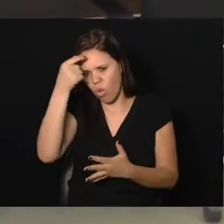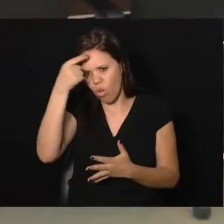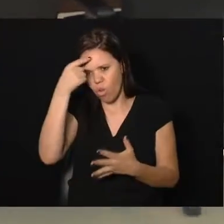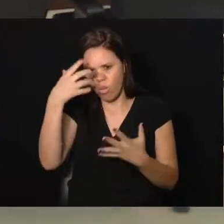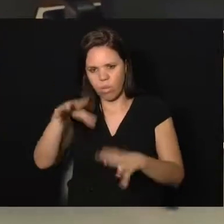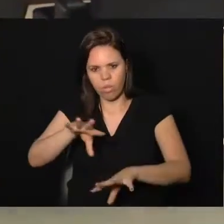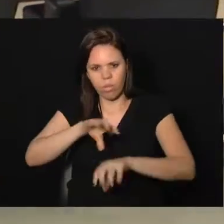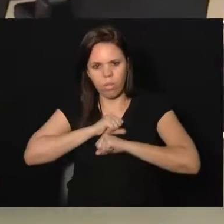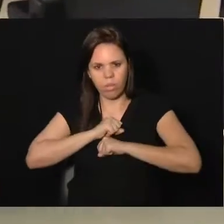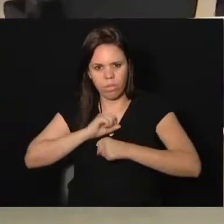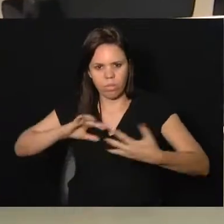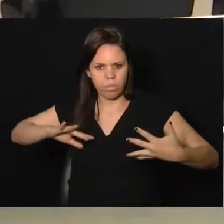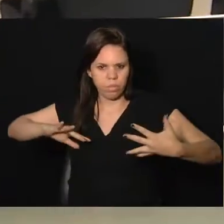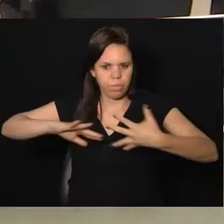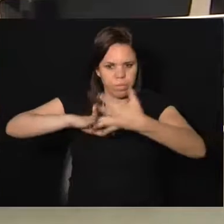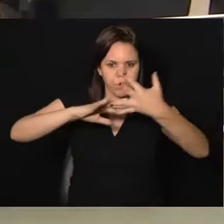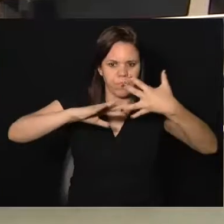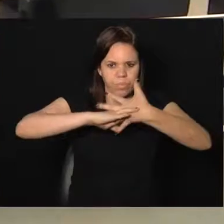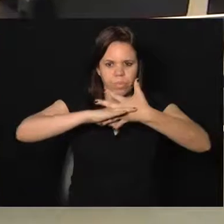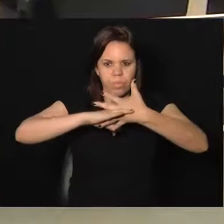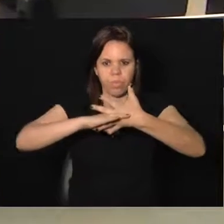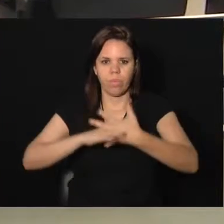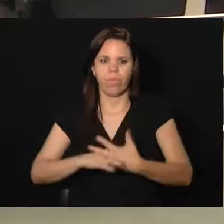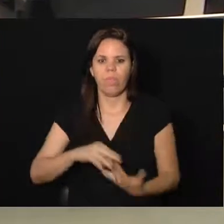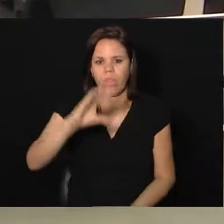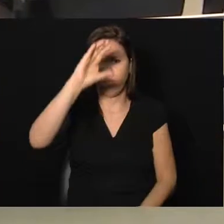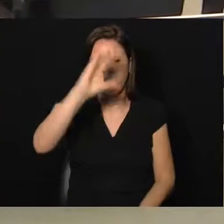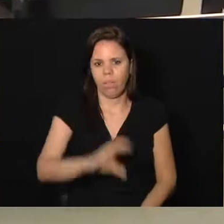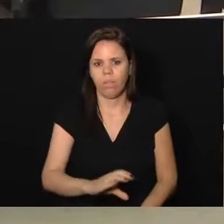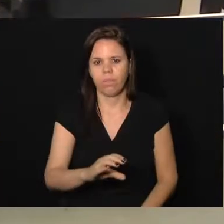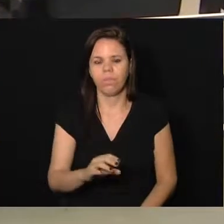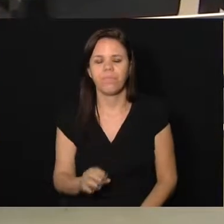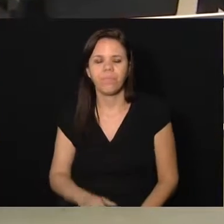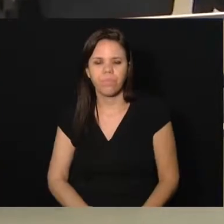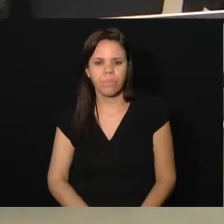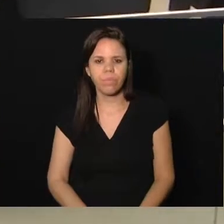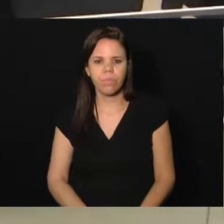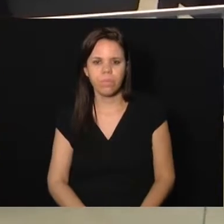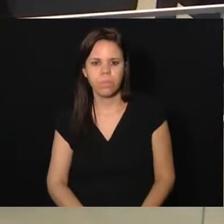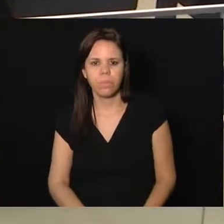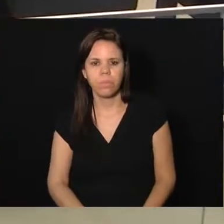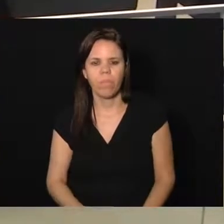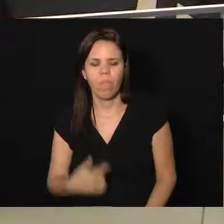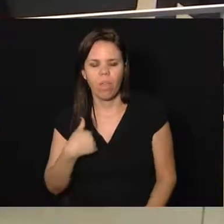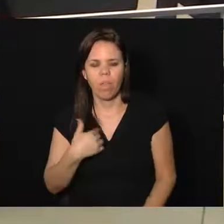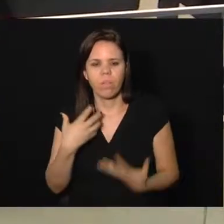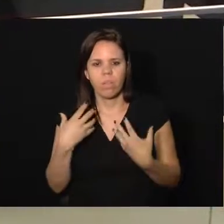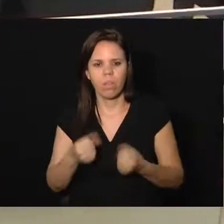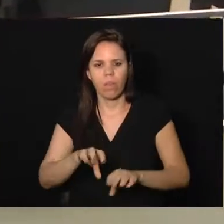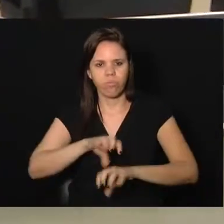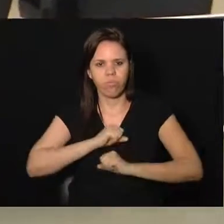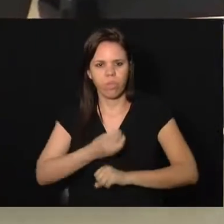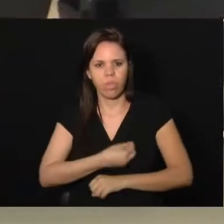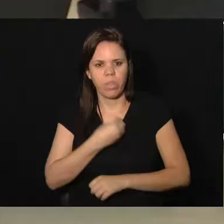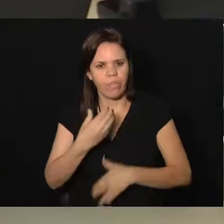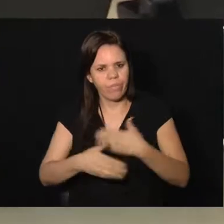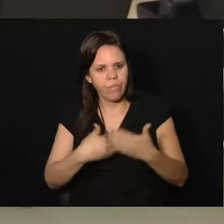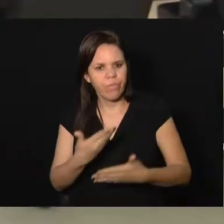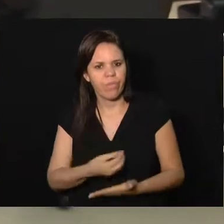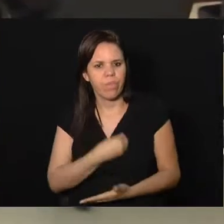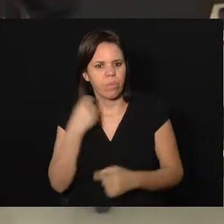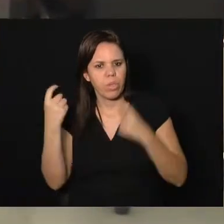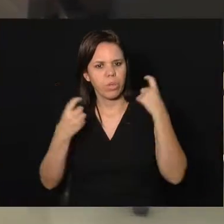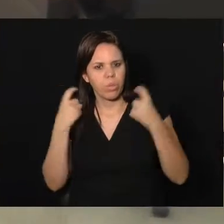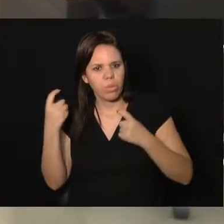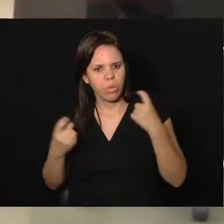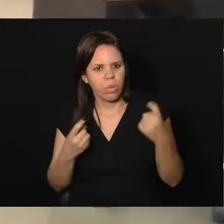da importância do que é ser cidadão. E quando eu incorporei isso como um estilo de vida, se